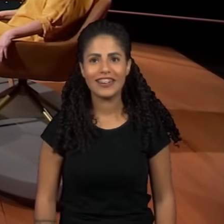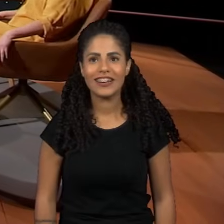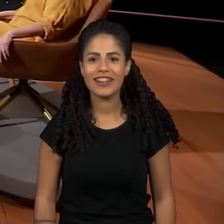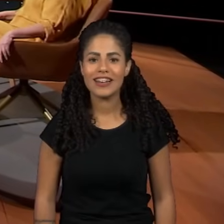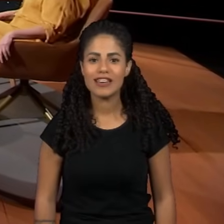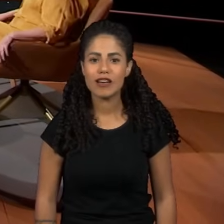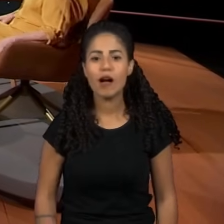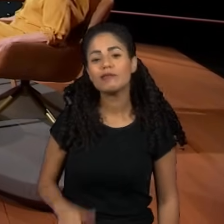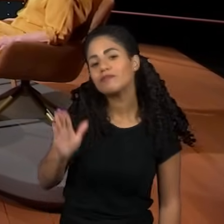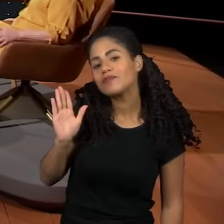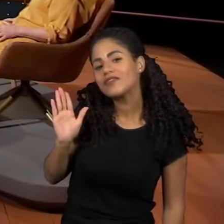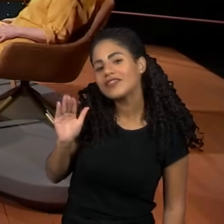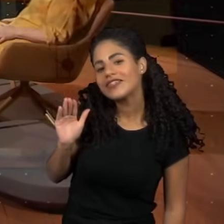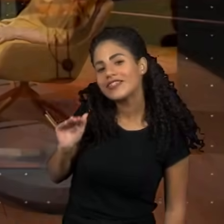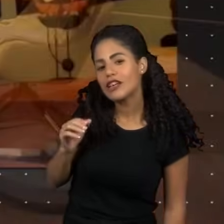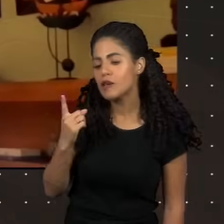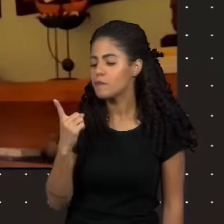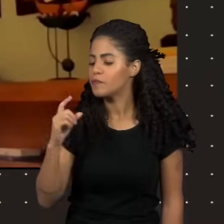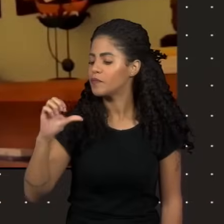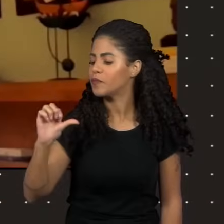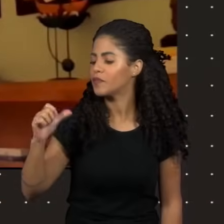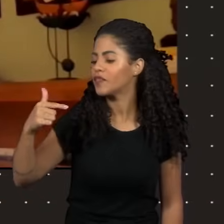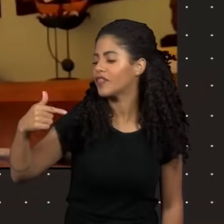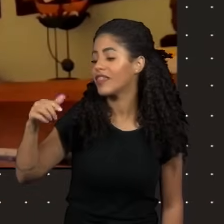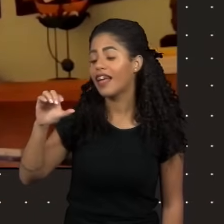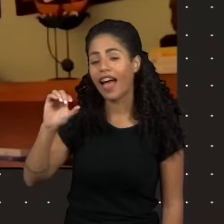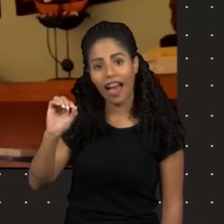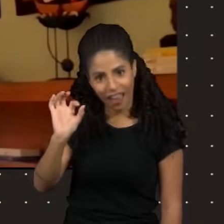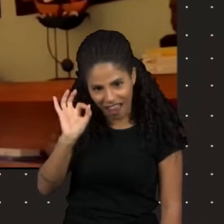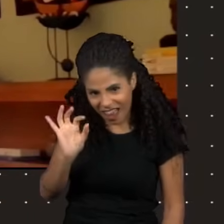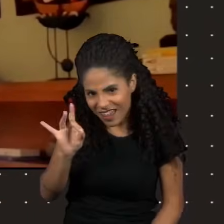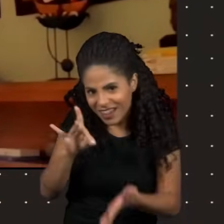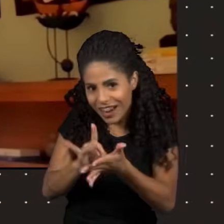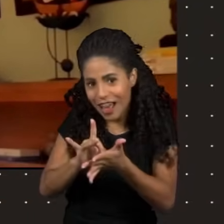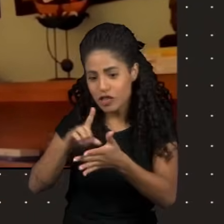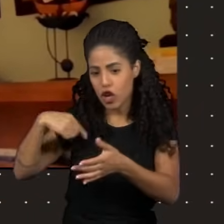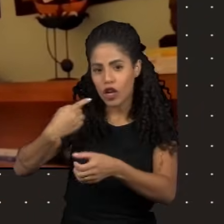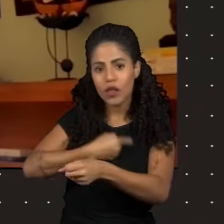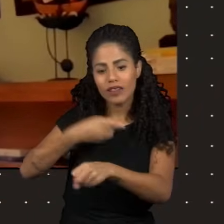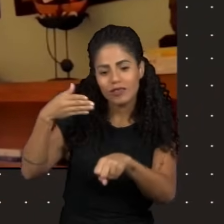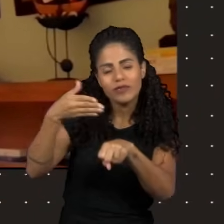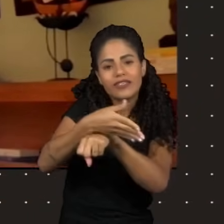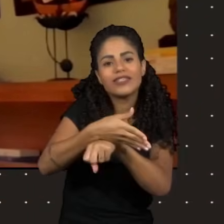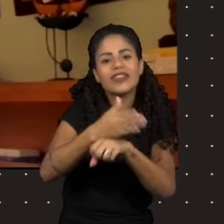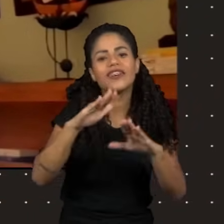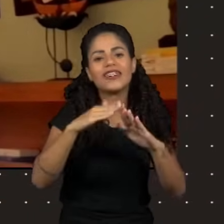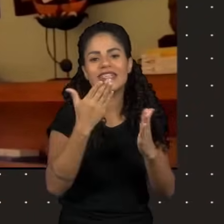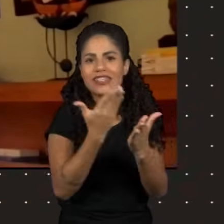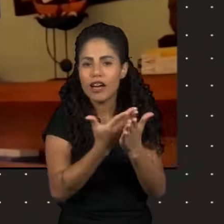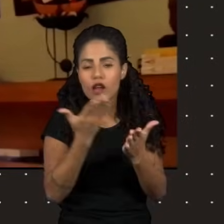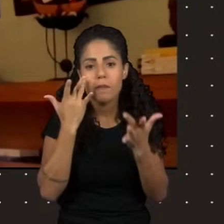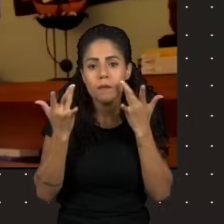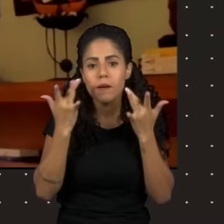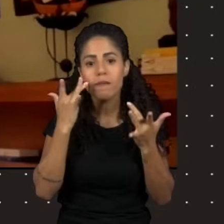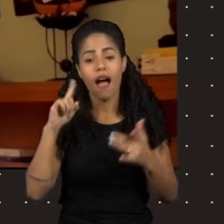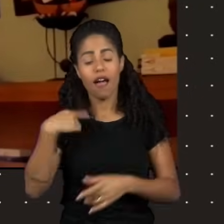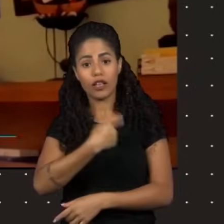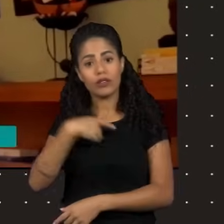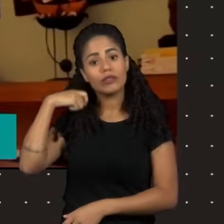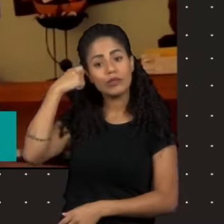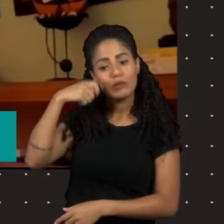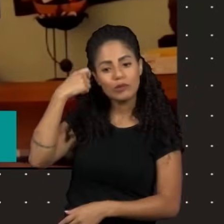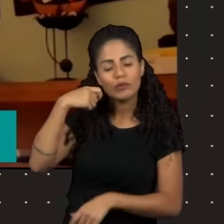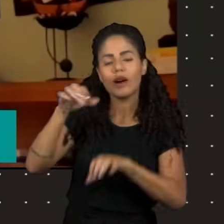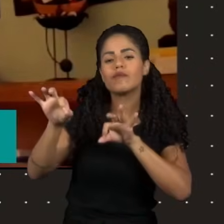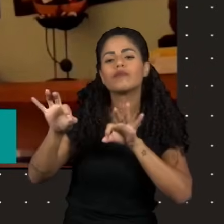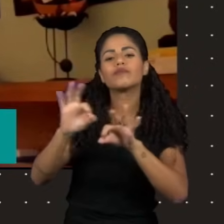Selma Egrey, 1970, né, Selma? Quando a gente entrou na EAD e nos tornamos atores, mas